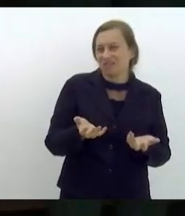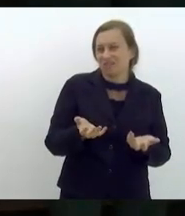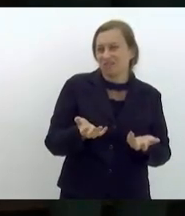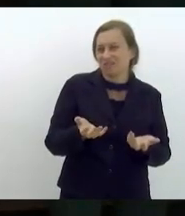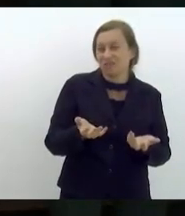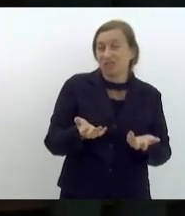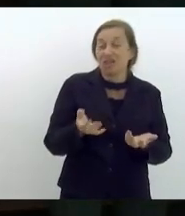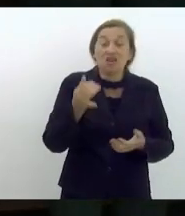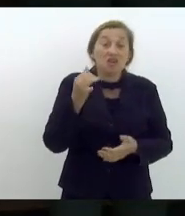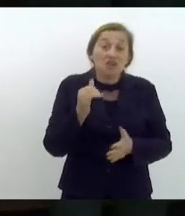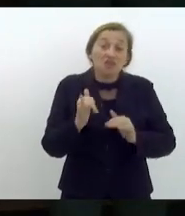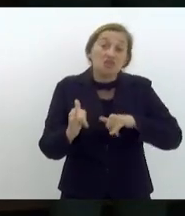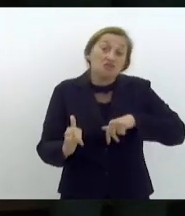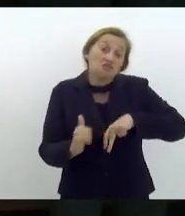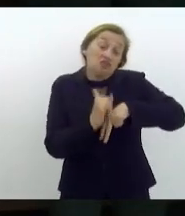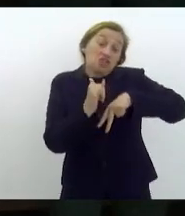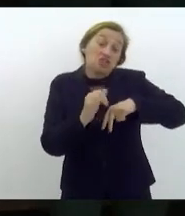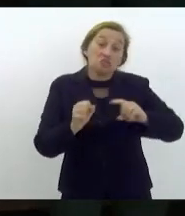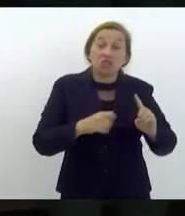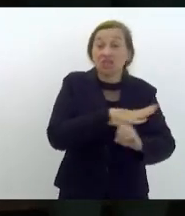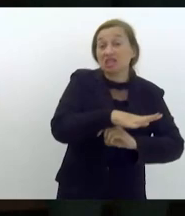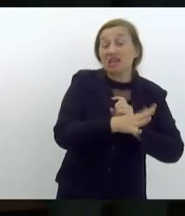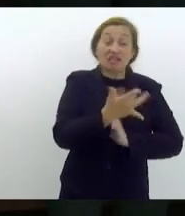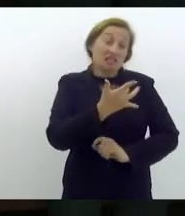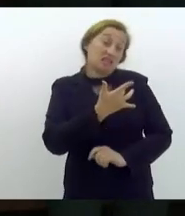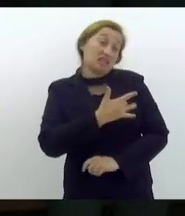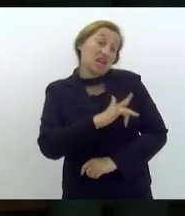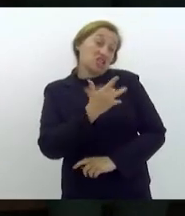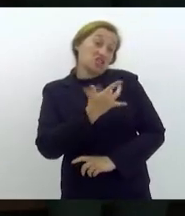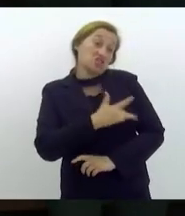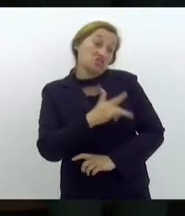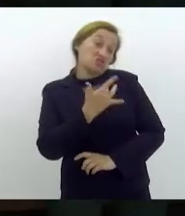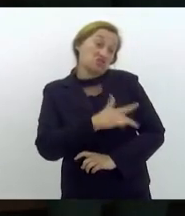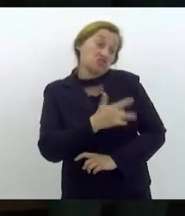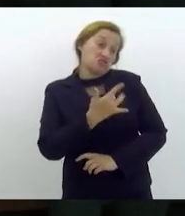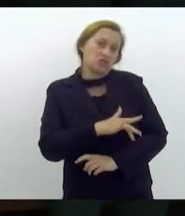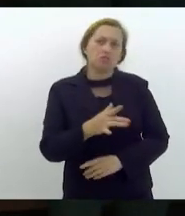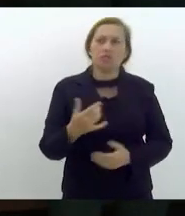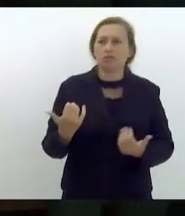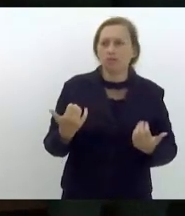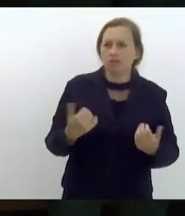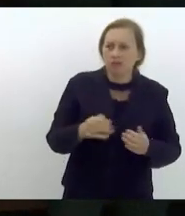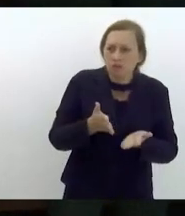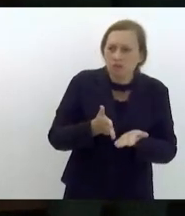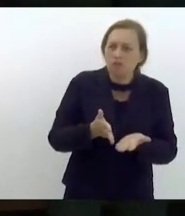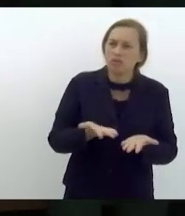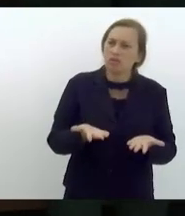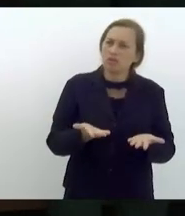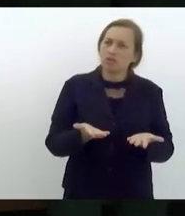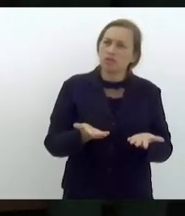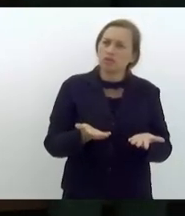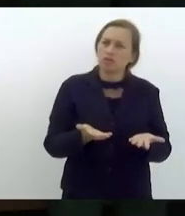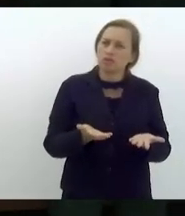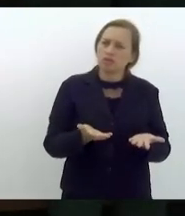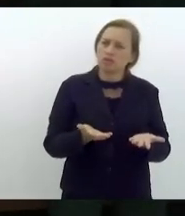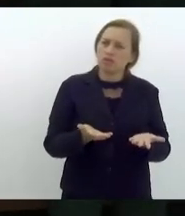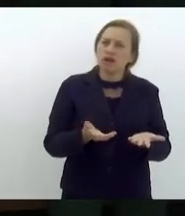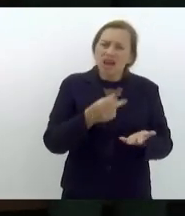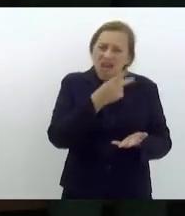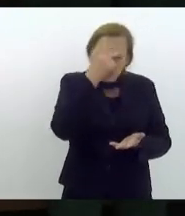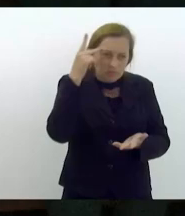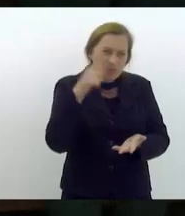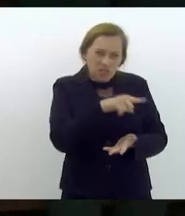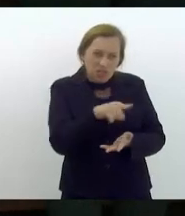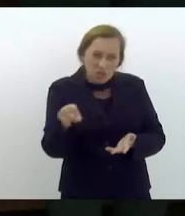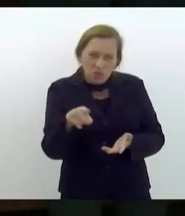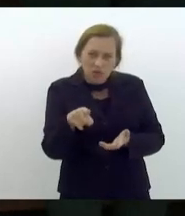Vítimas da Sociedade coitadinhos nós temos que ter recolhimento compulsório dessas pessoas essas pessoas